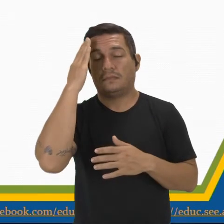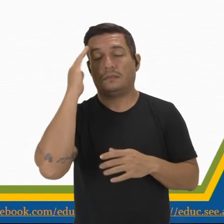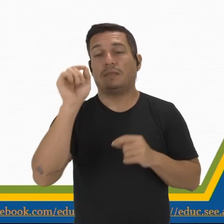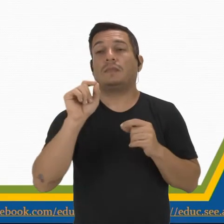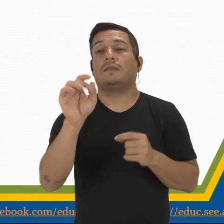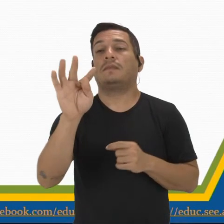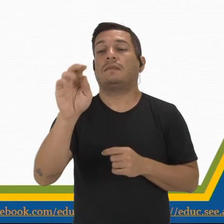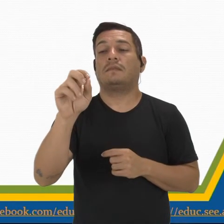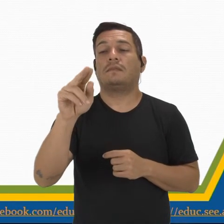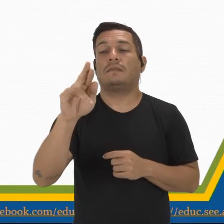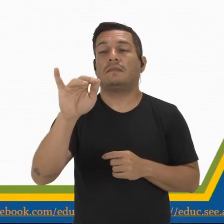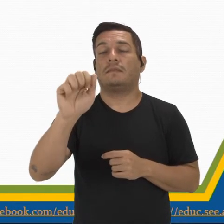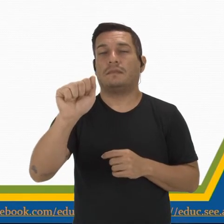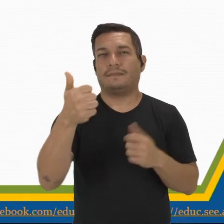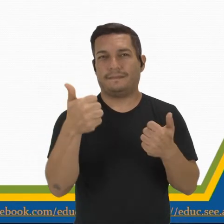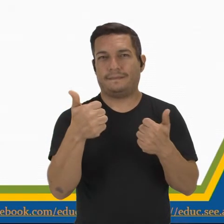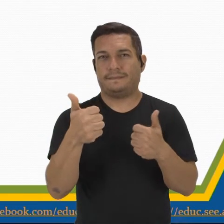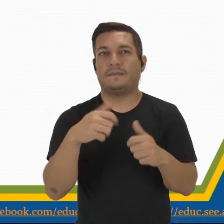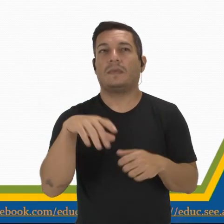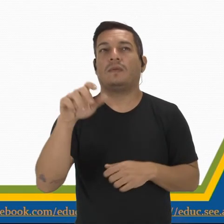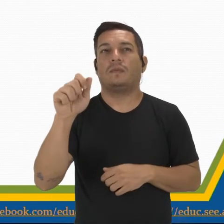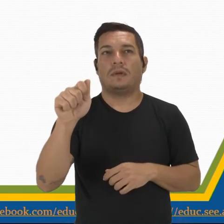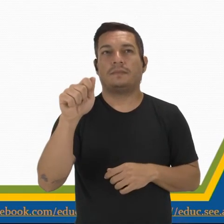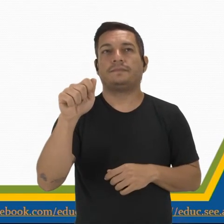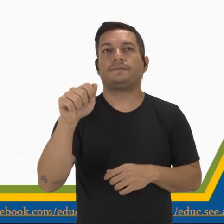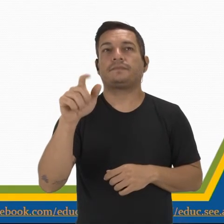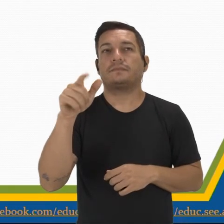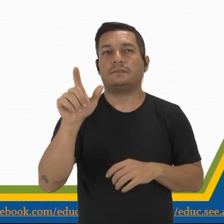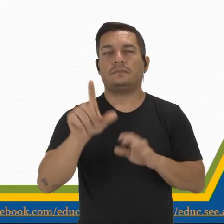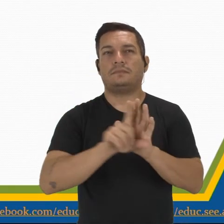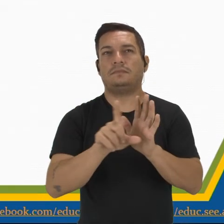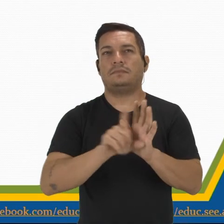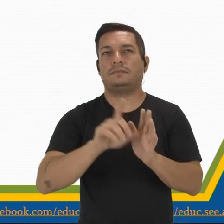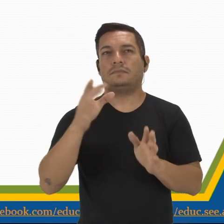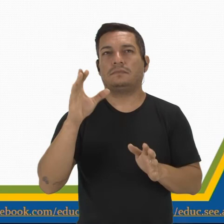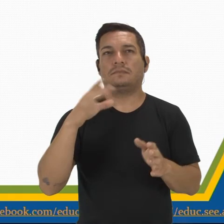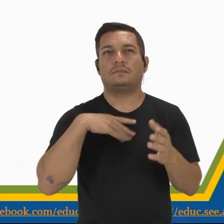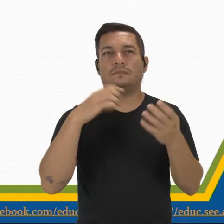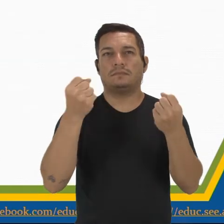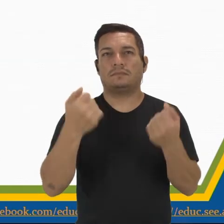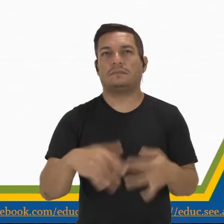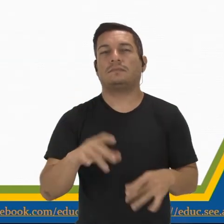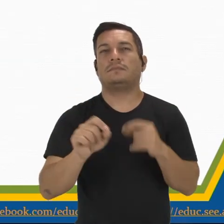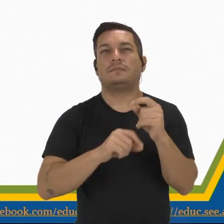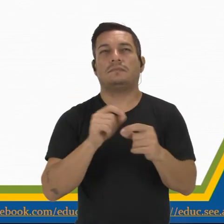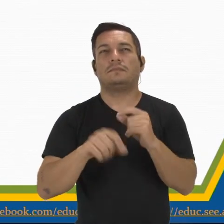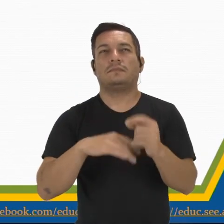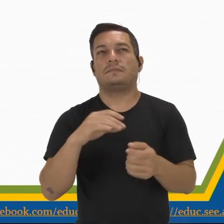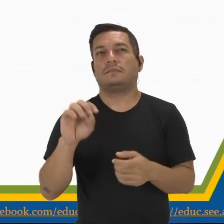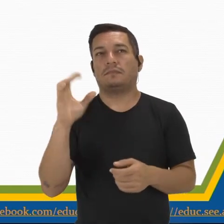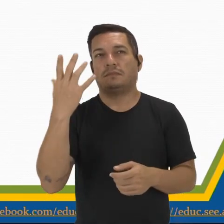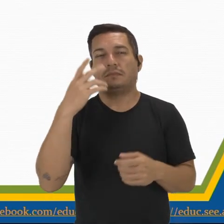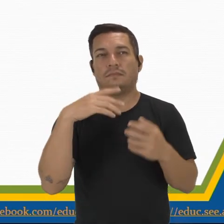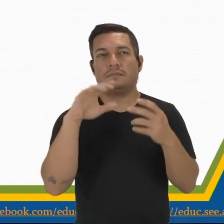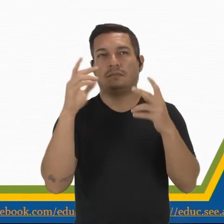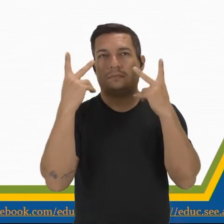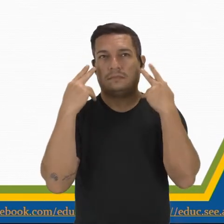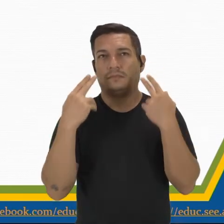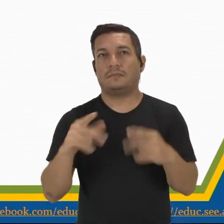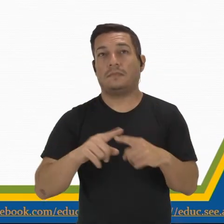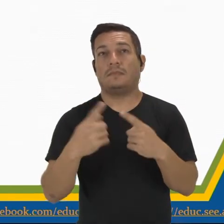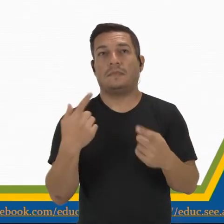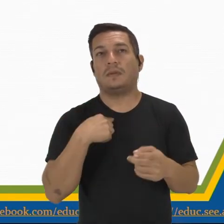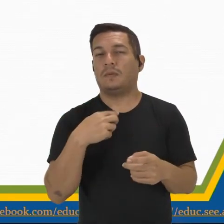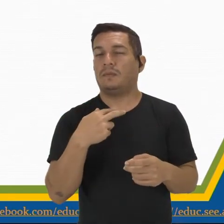é. Então, a questão quer saber o que é uma teoria, beleza? Então, letra A. Sinônimo de lei científica que